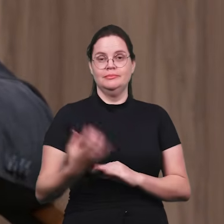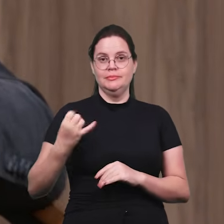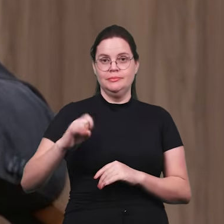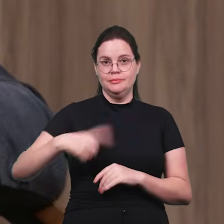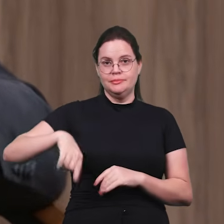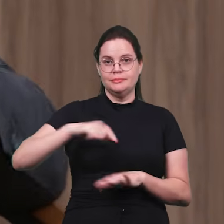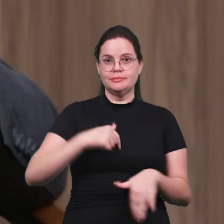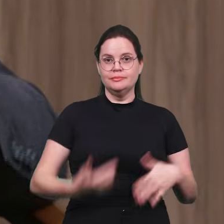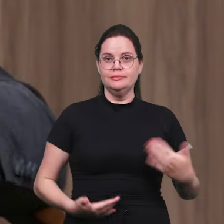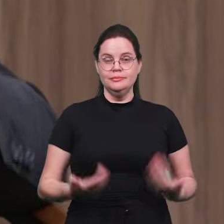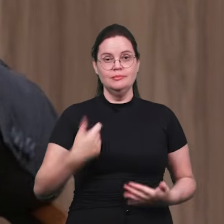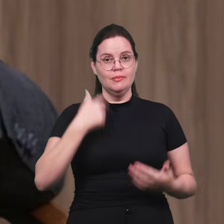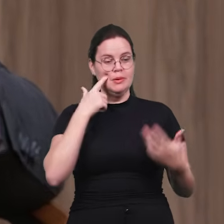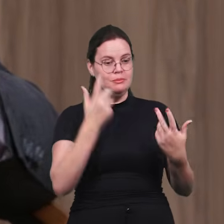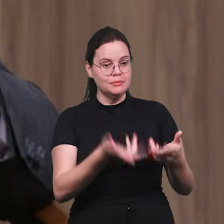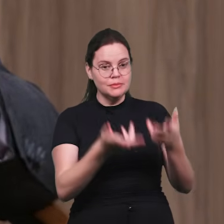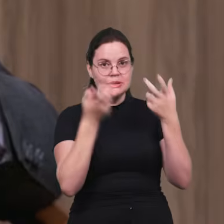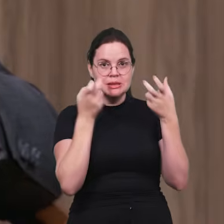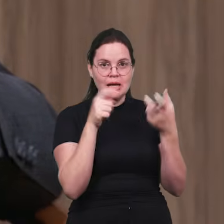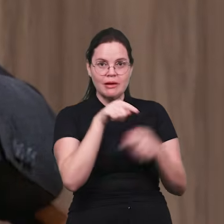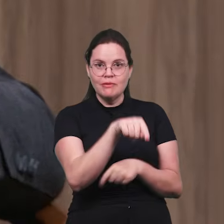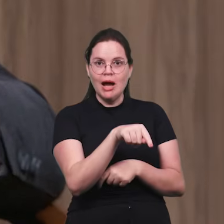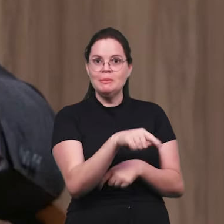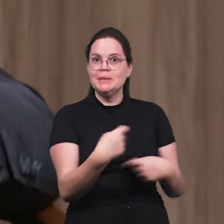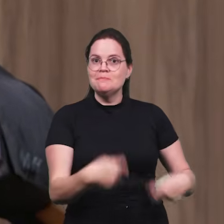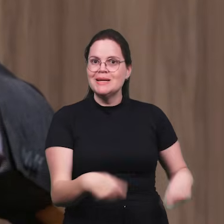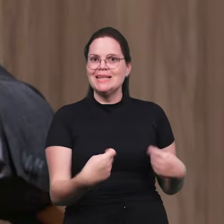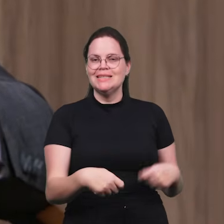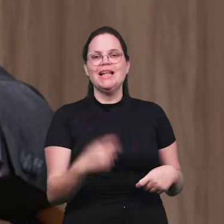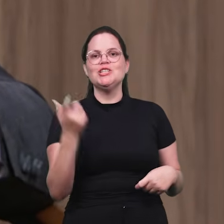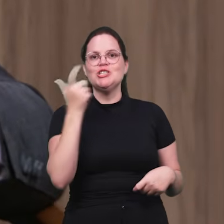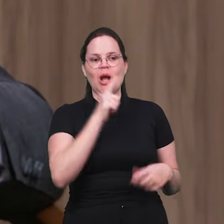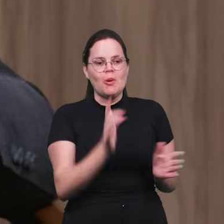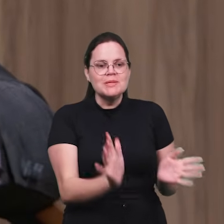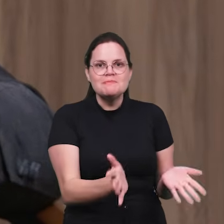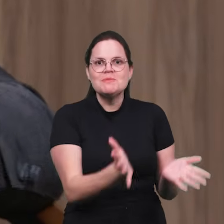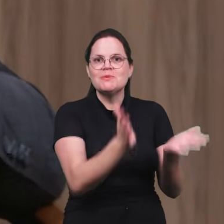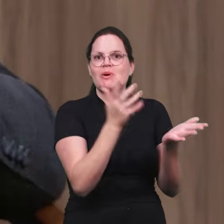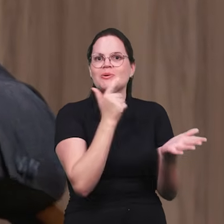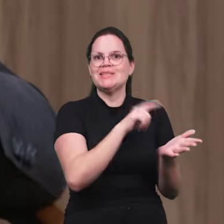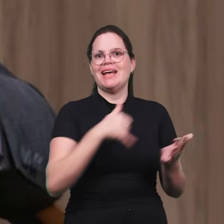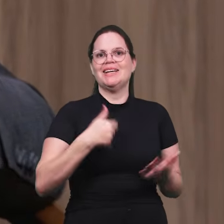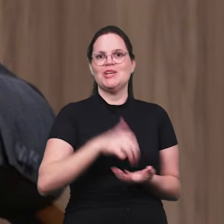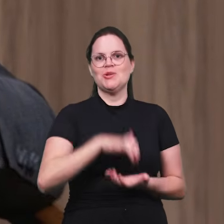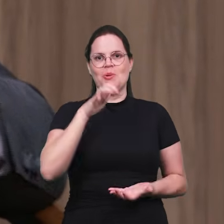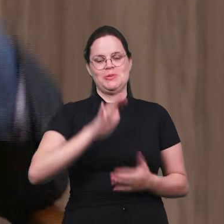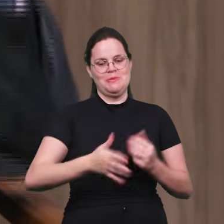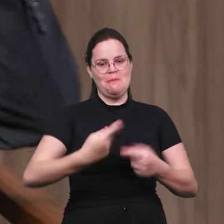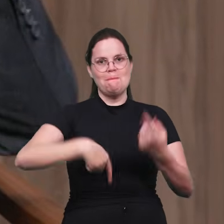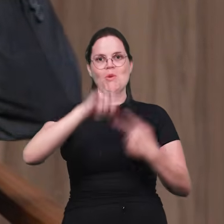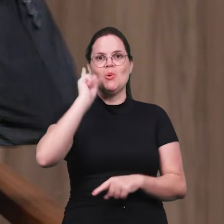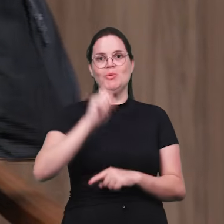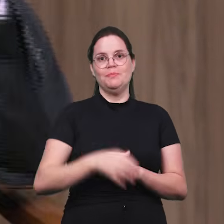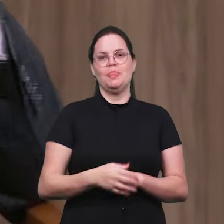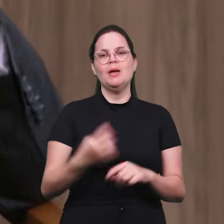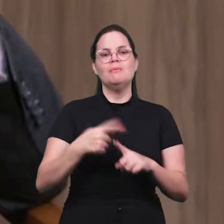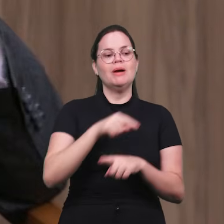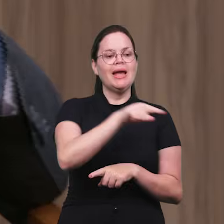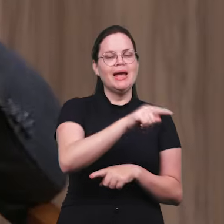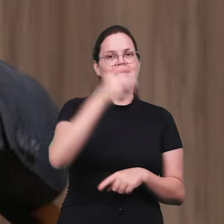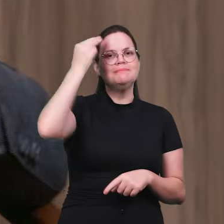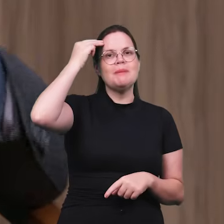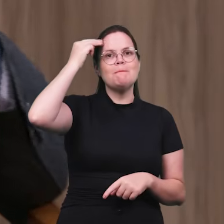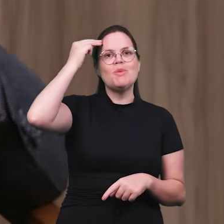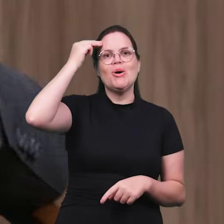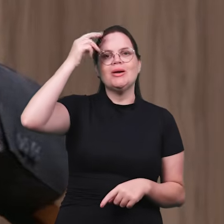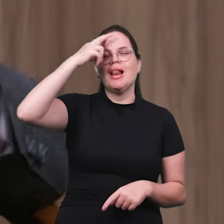nós, enquanto igreja, identificarmos esse time, nós vamos conseguir recuperar esse idoso, porque grande parte disso é a memória dele. Isso aí.